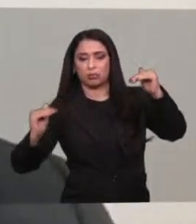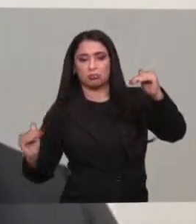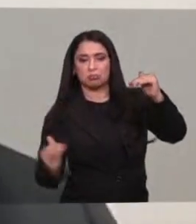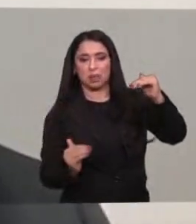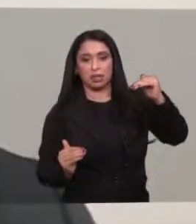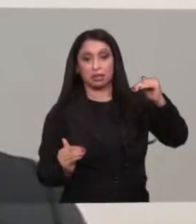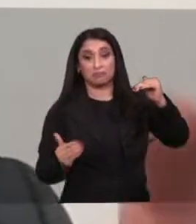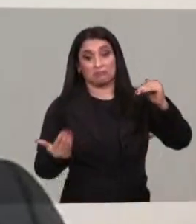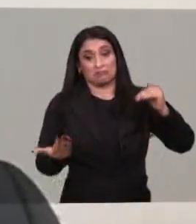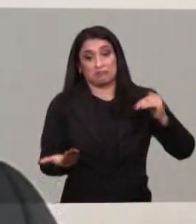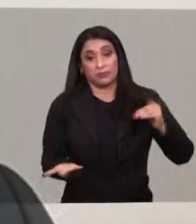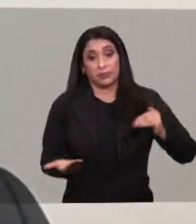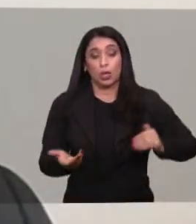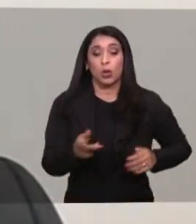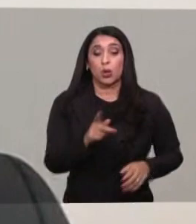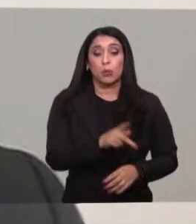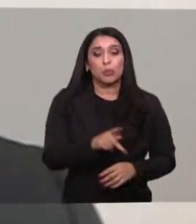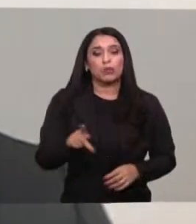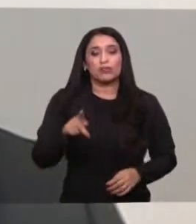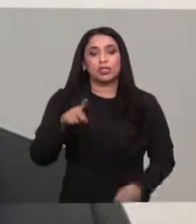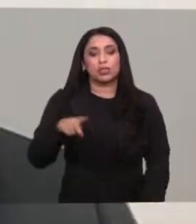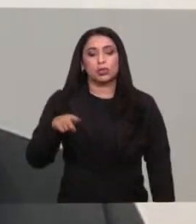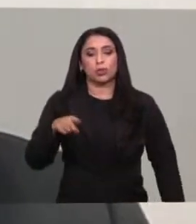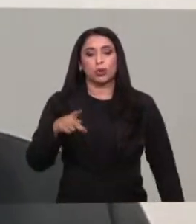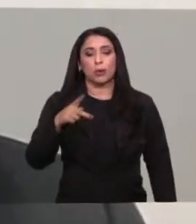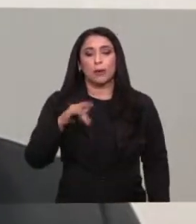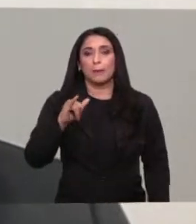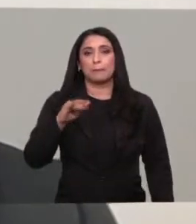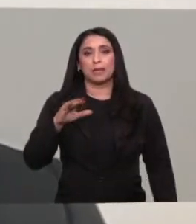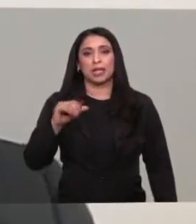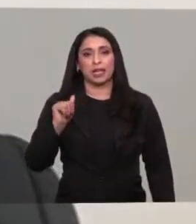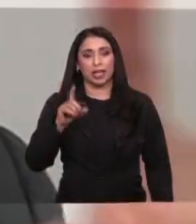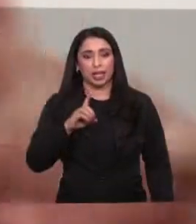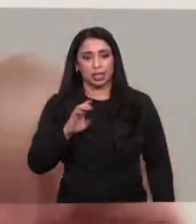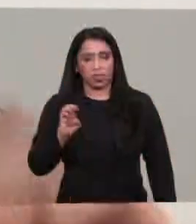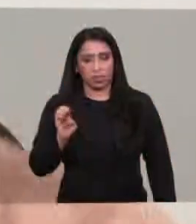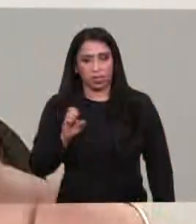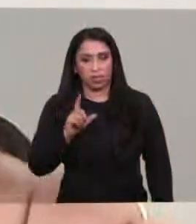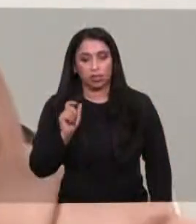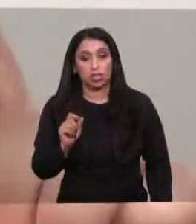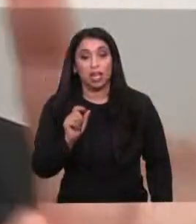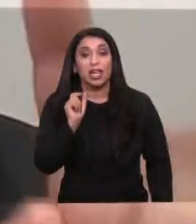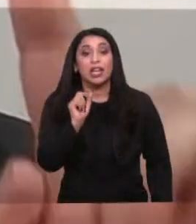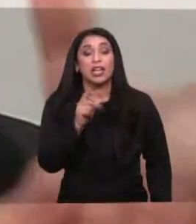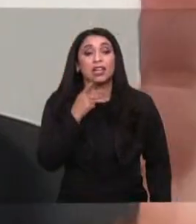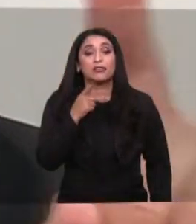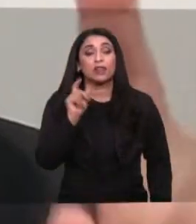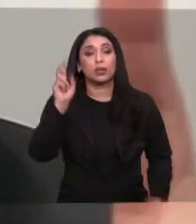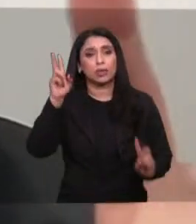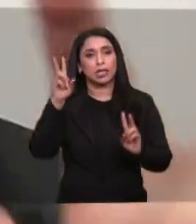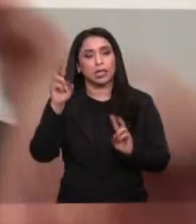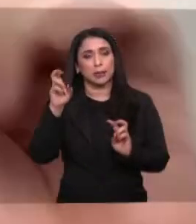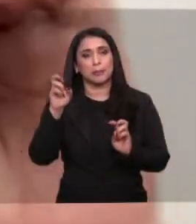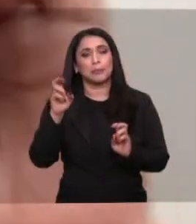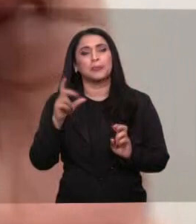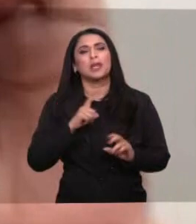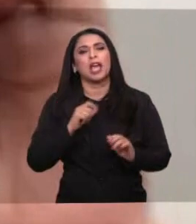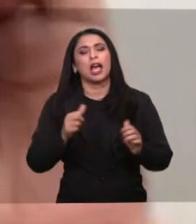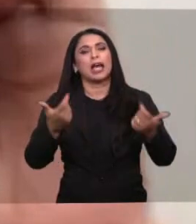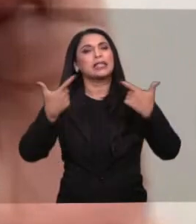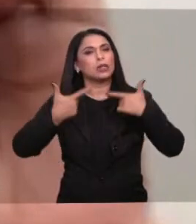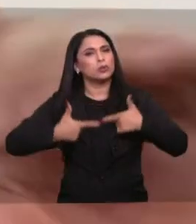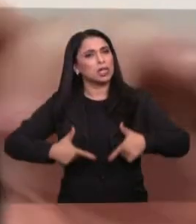Nas palavras do professor Nicola Picardi, a neutralidade pode ser